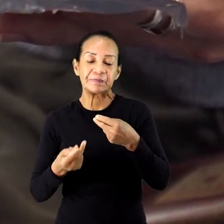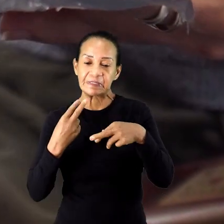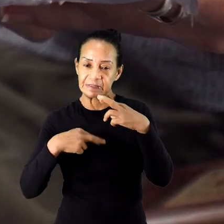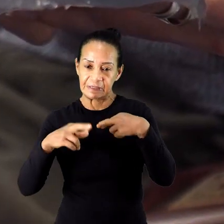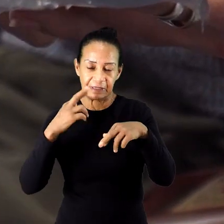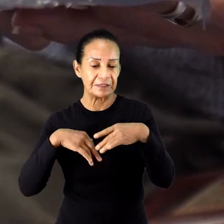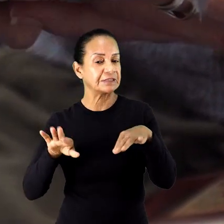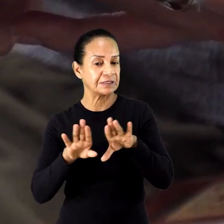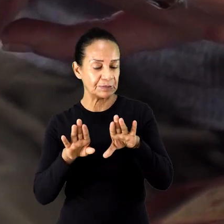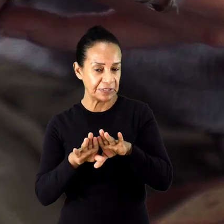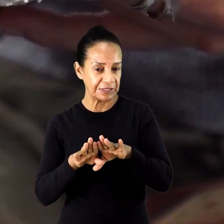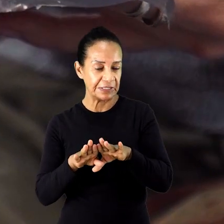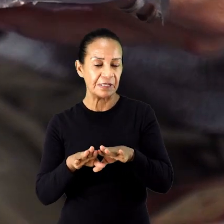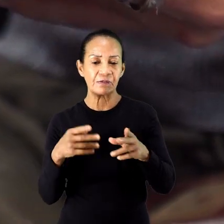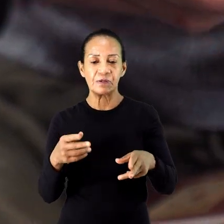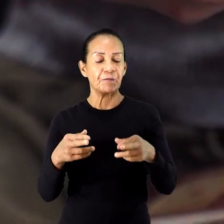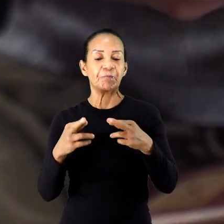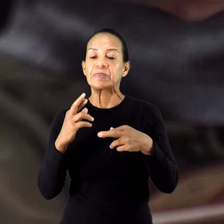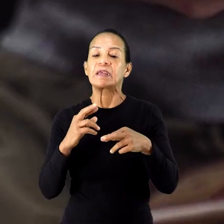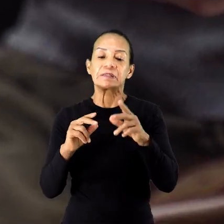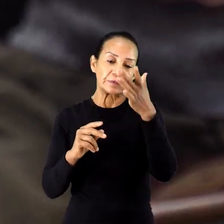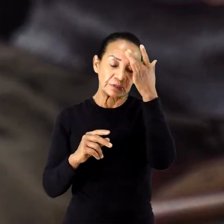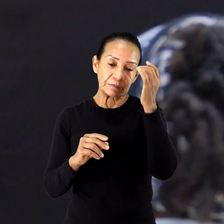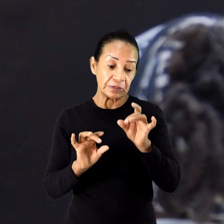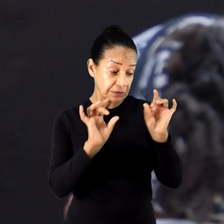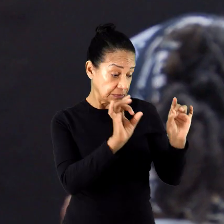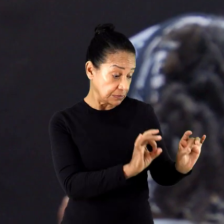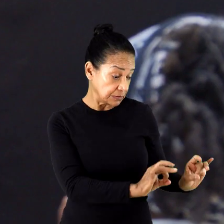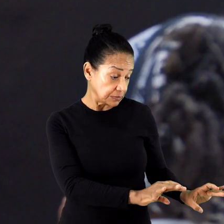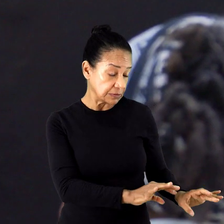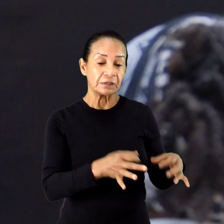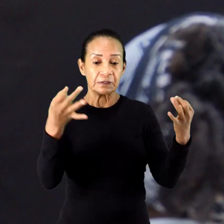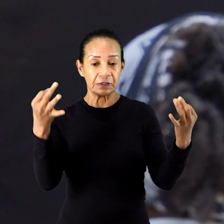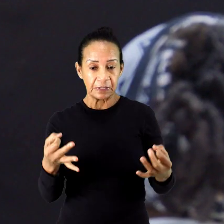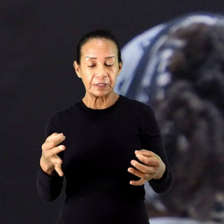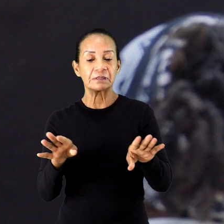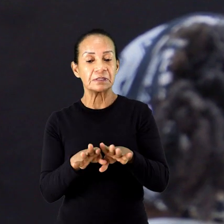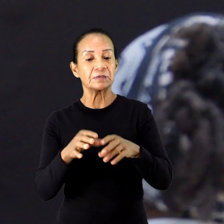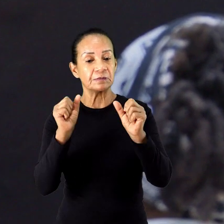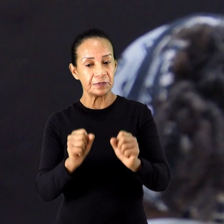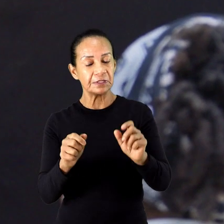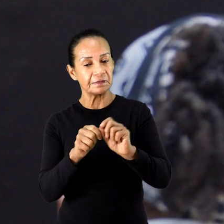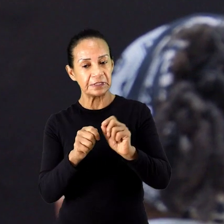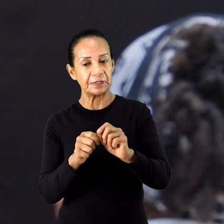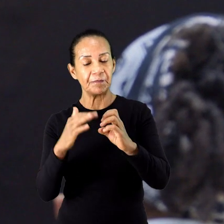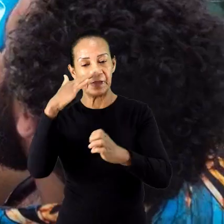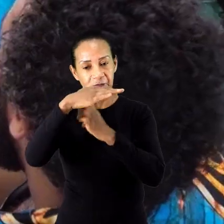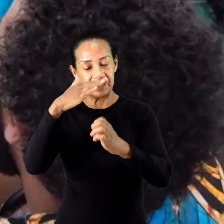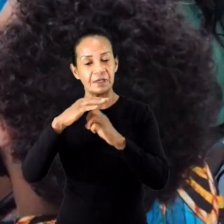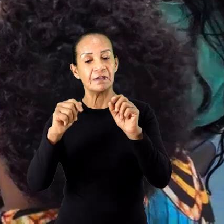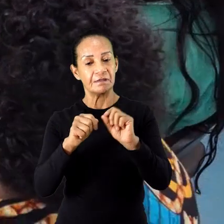vida. Não só o consumidor pode fazer sua parte fazendo o descarte correto, mas as empresas que produzem embalagem também podem fazer a parte